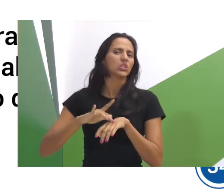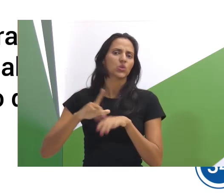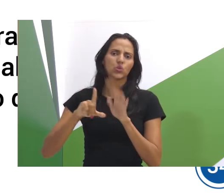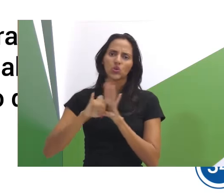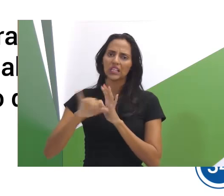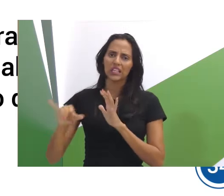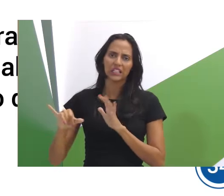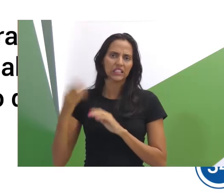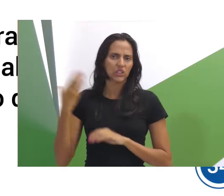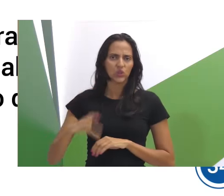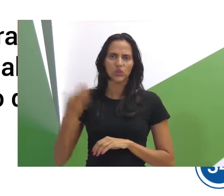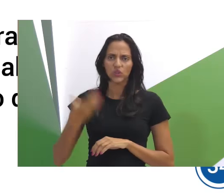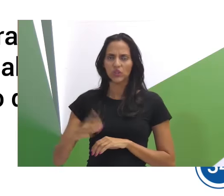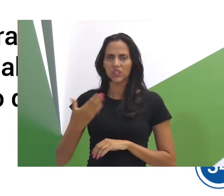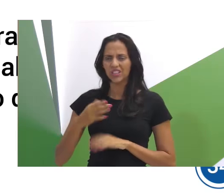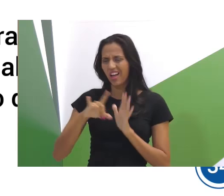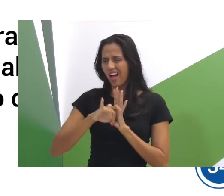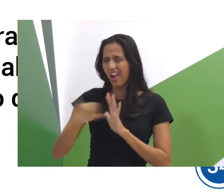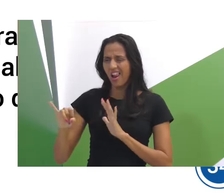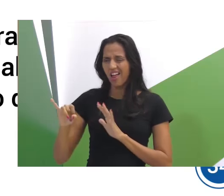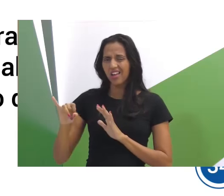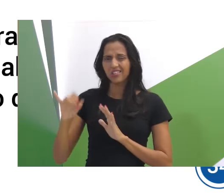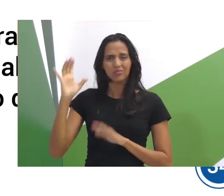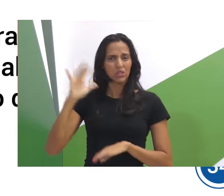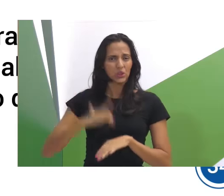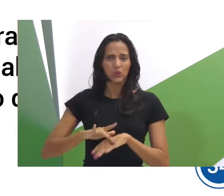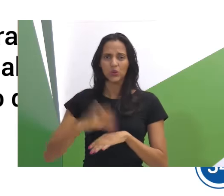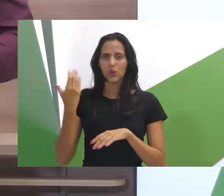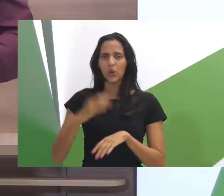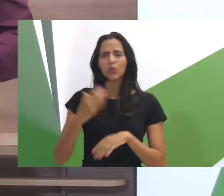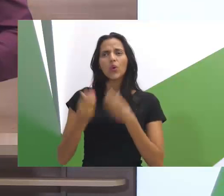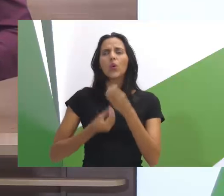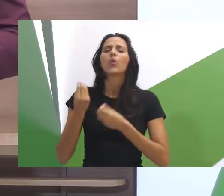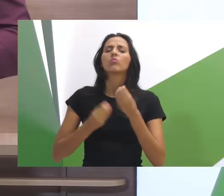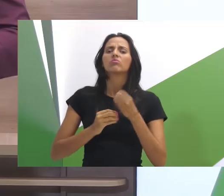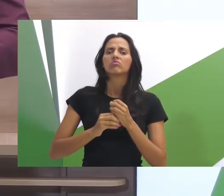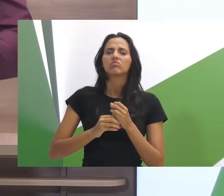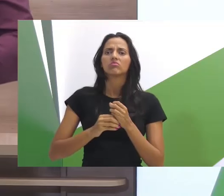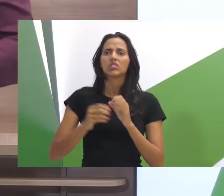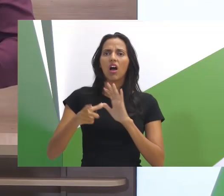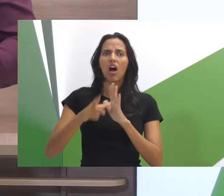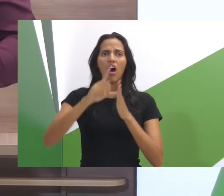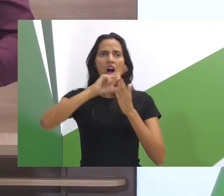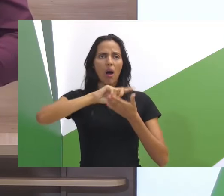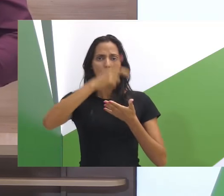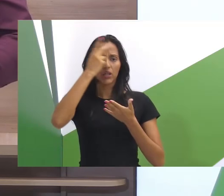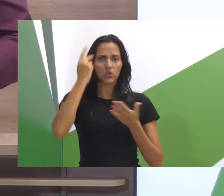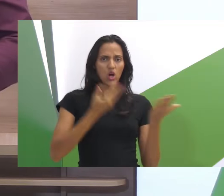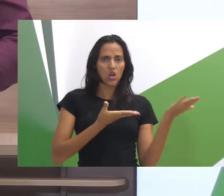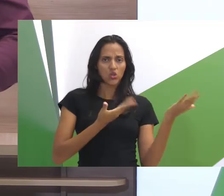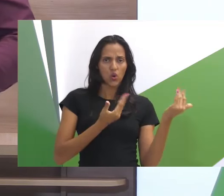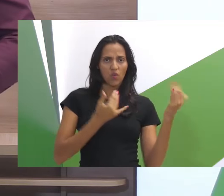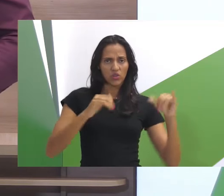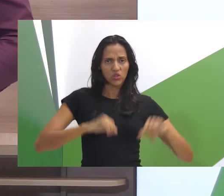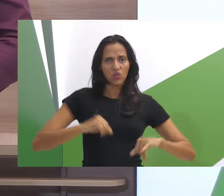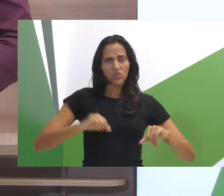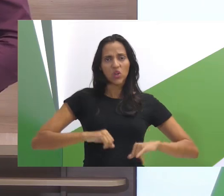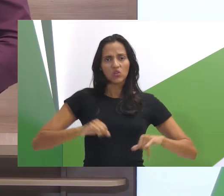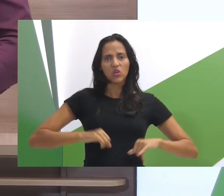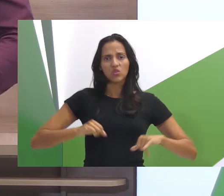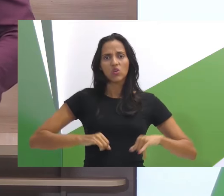impraticável. Essas leis, aliado à inflação da época, que colocou o escravo